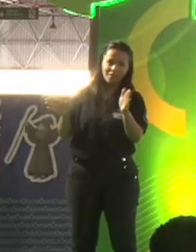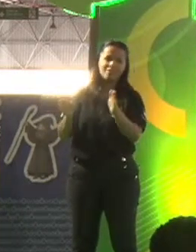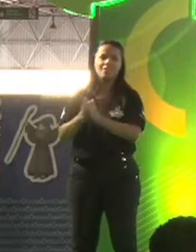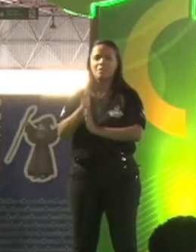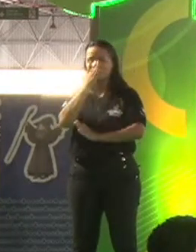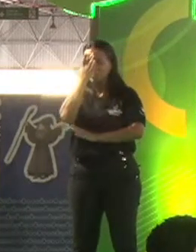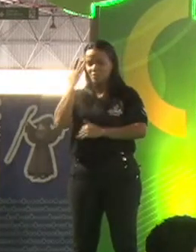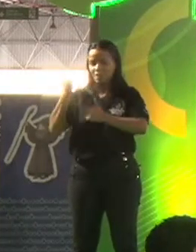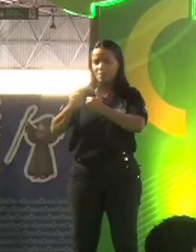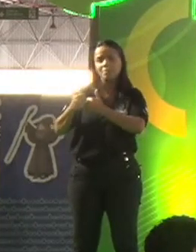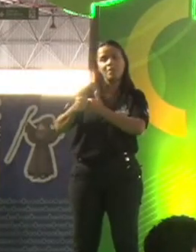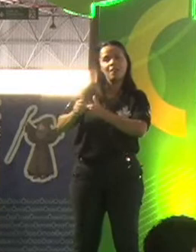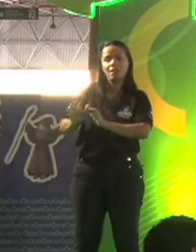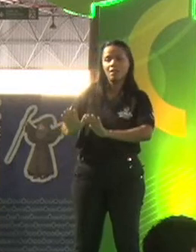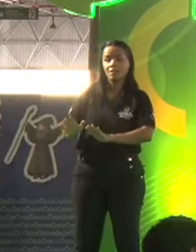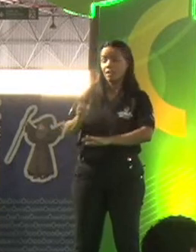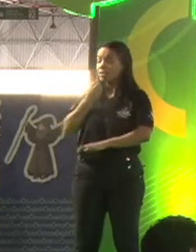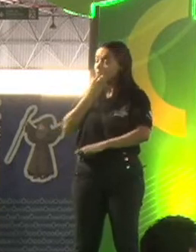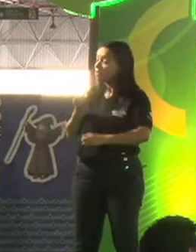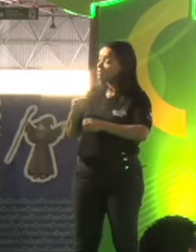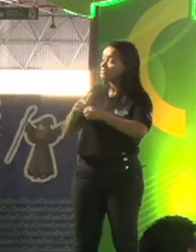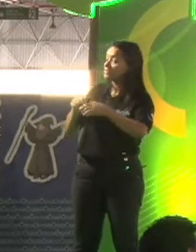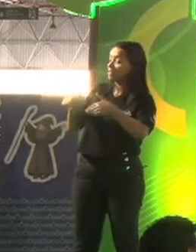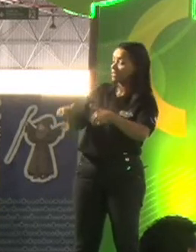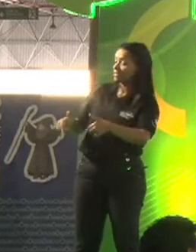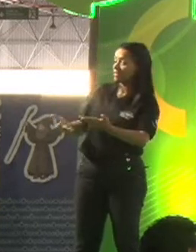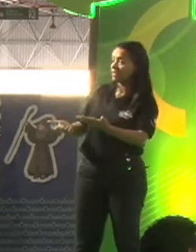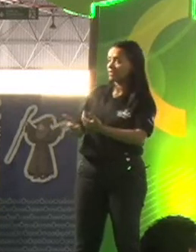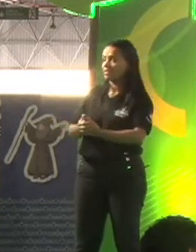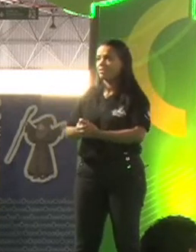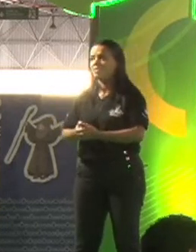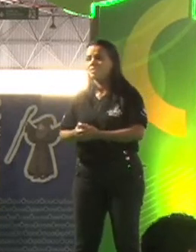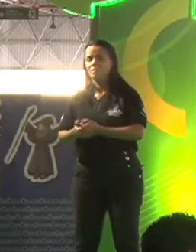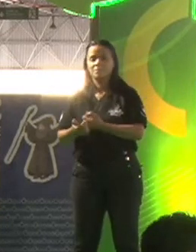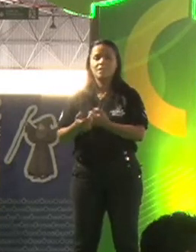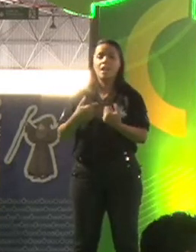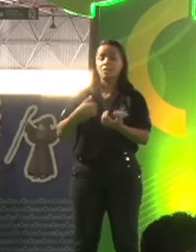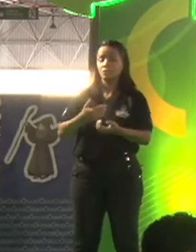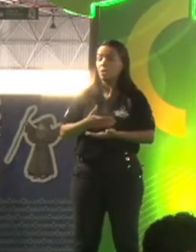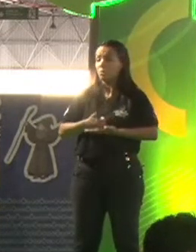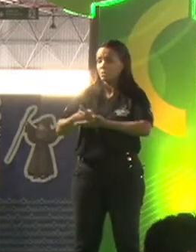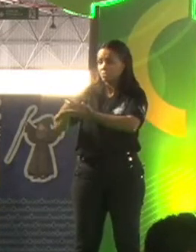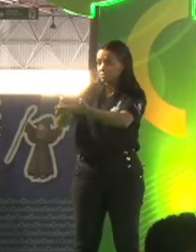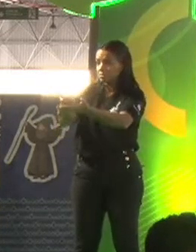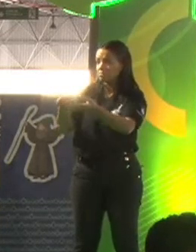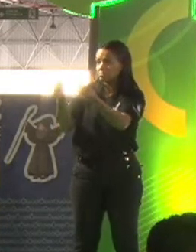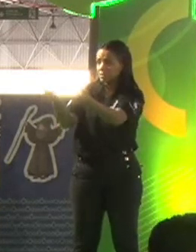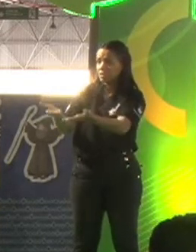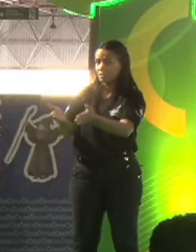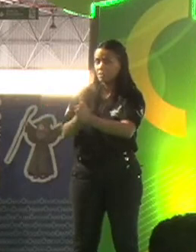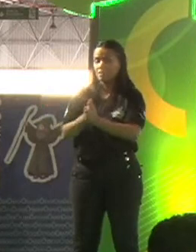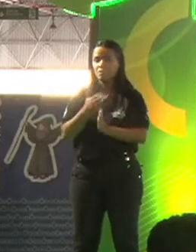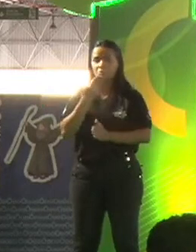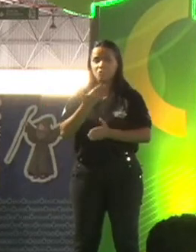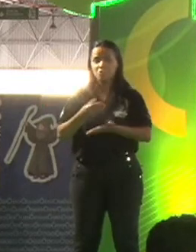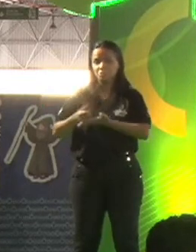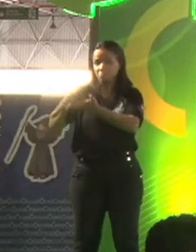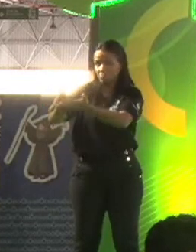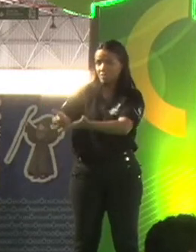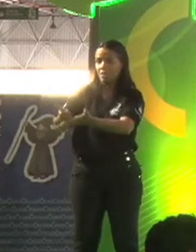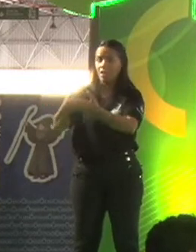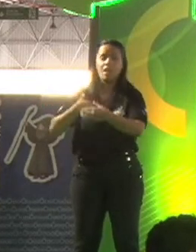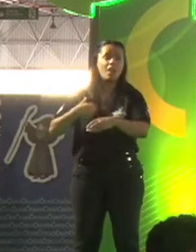perto ele avisa Ah que bom que você chegou aqui seu período tá aqui e tudo mais ele tem toda essa questão de comunicação isso é muito importante